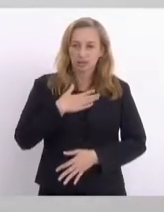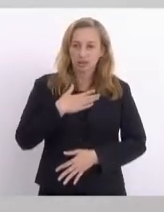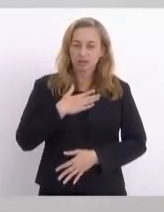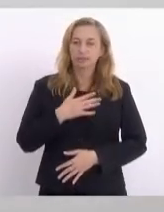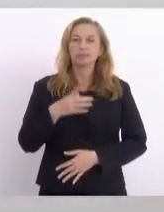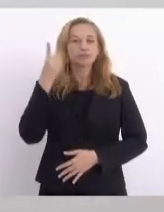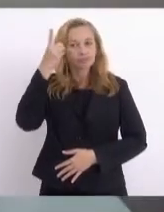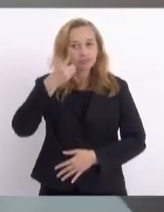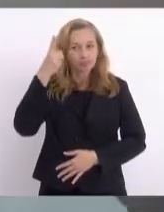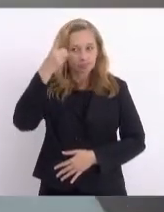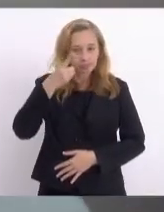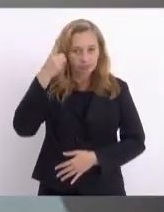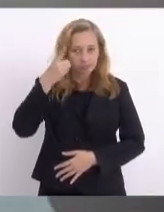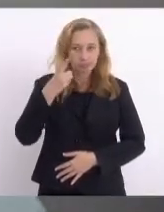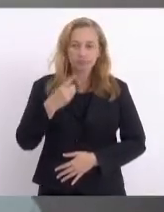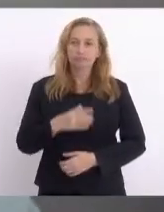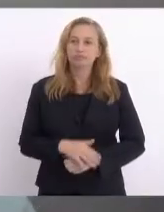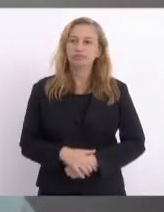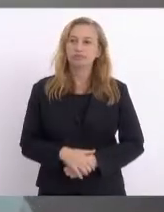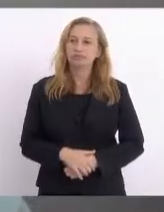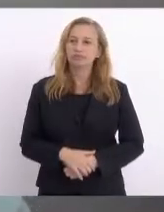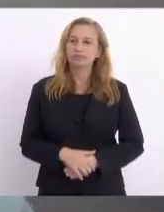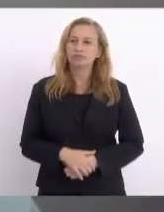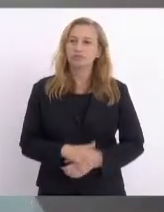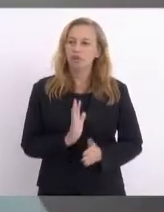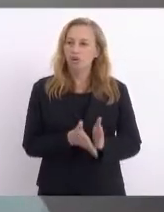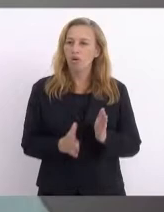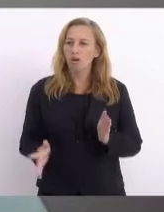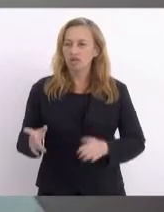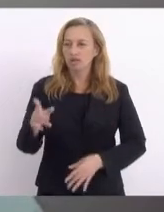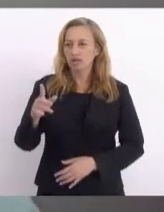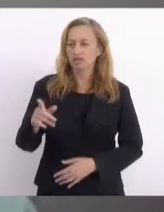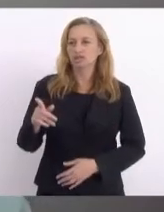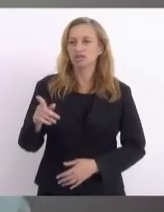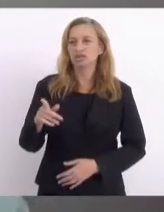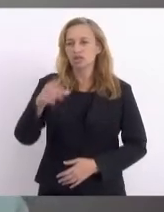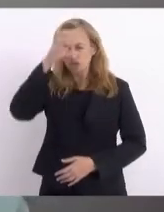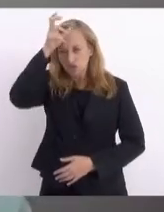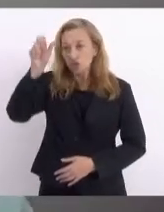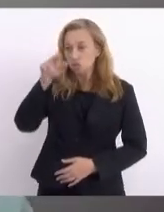nobre deputado. Questão de ordem, Tia Ju. Questão de ordem, Tia Ju.